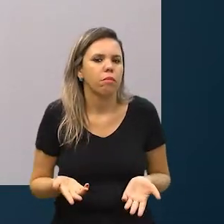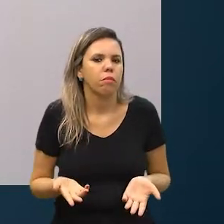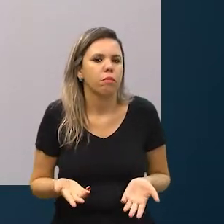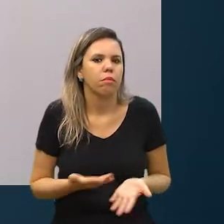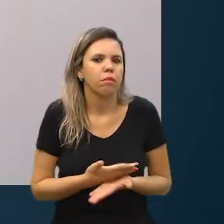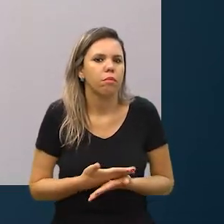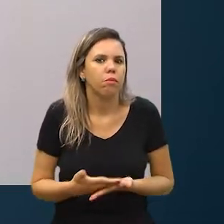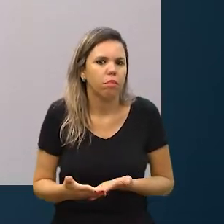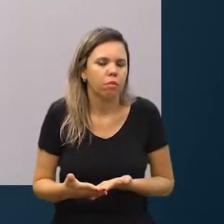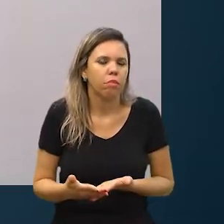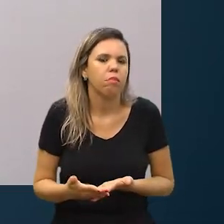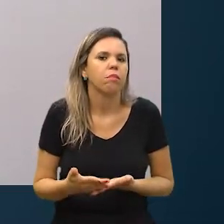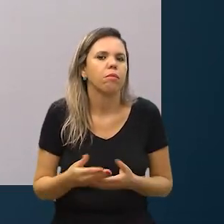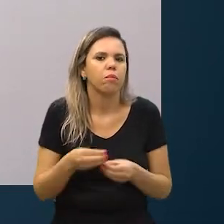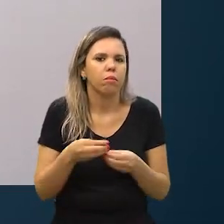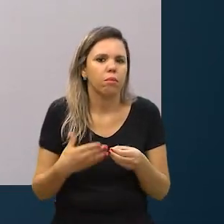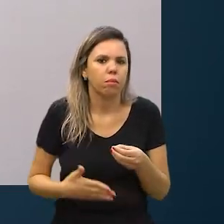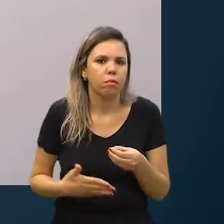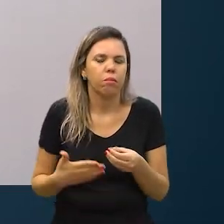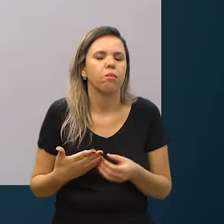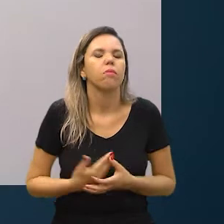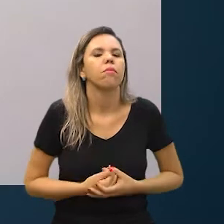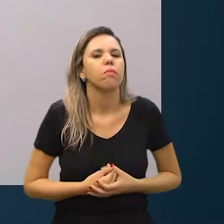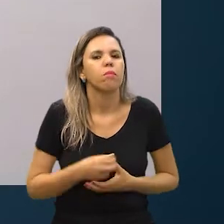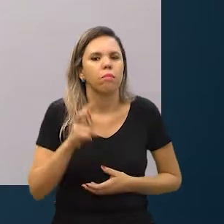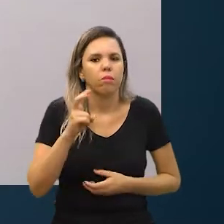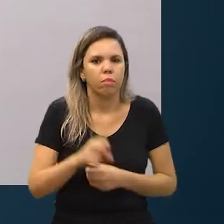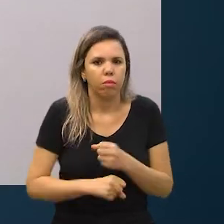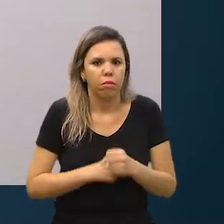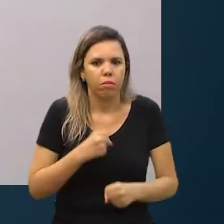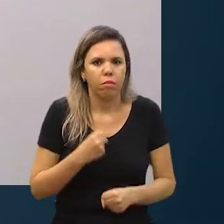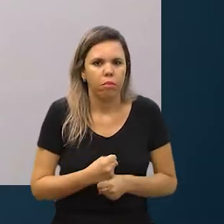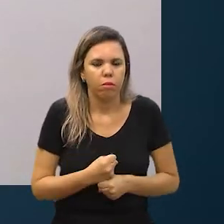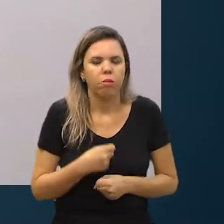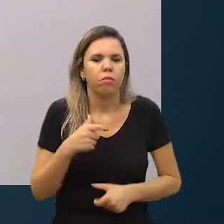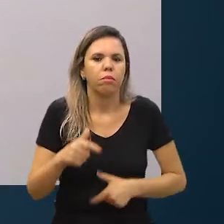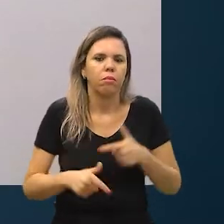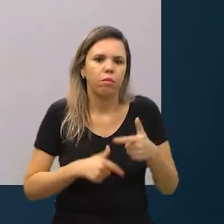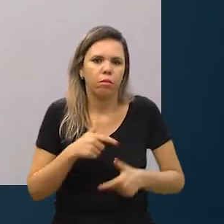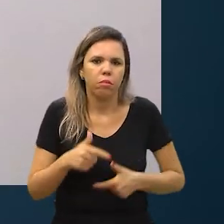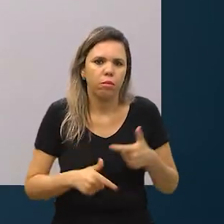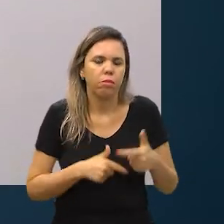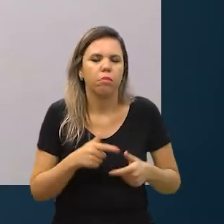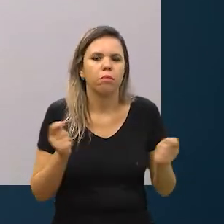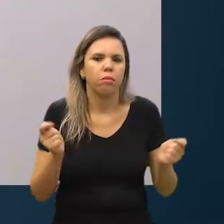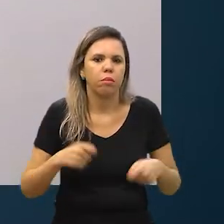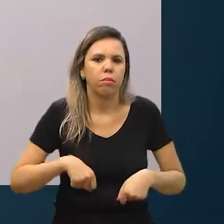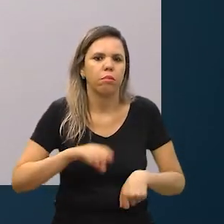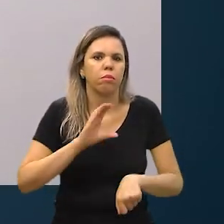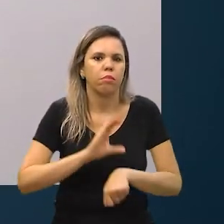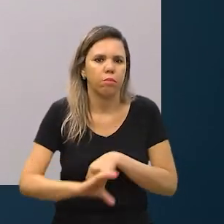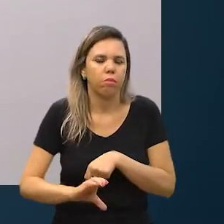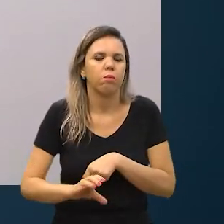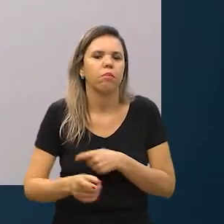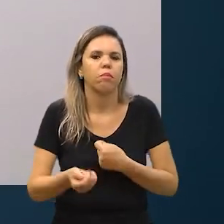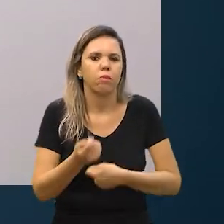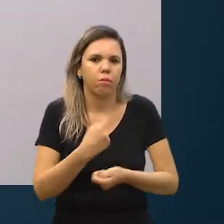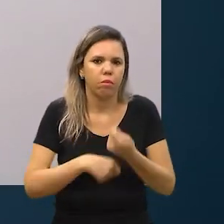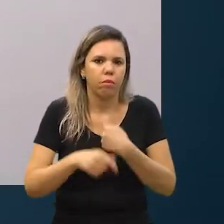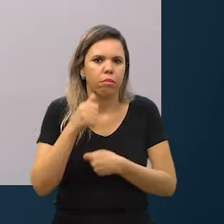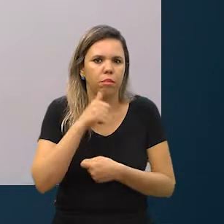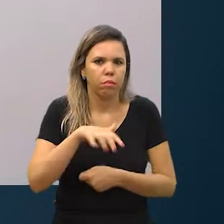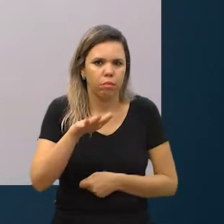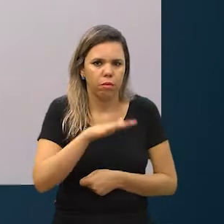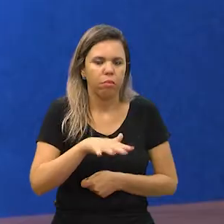gente começou como um portal de conteúdo e nos últimos 5 anos aí, a gente vem trabalhando, né, com capacitação e networking de mulheres